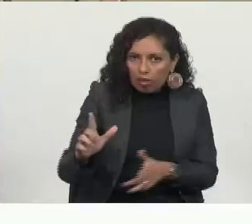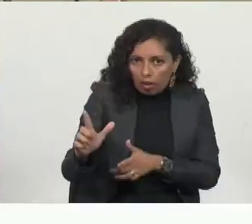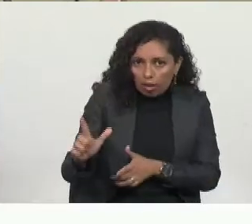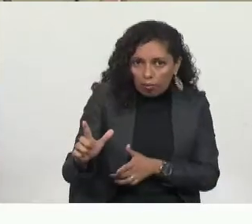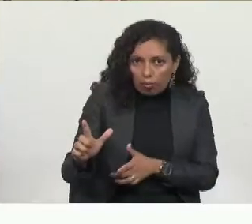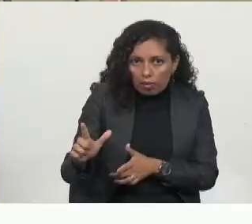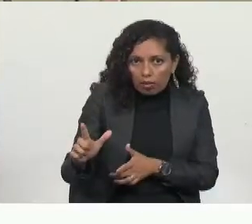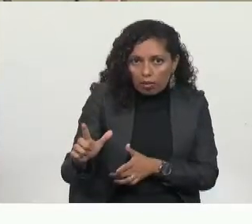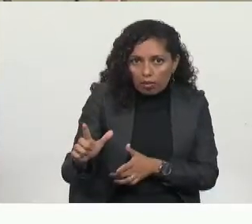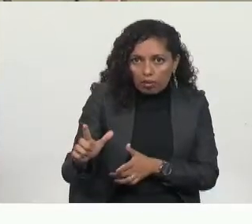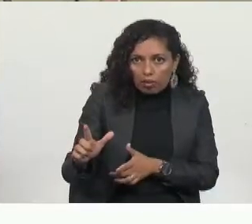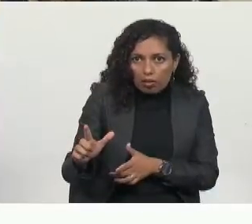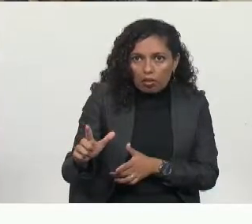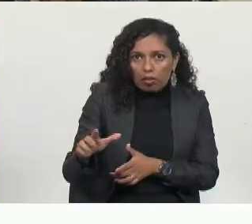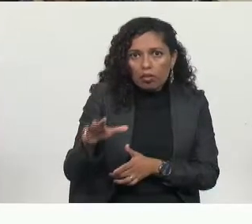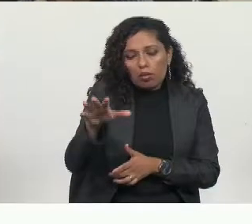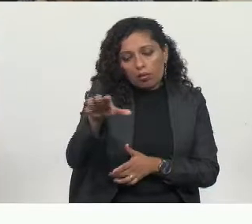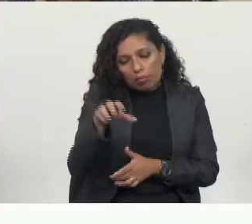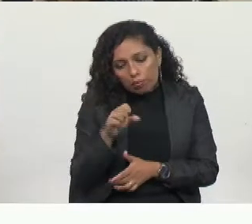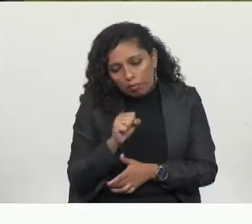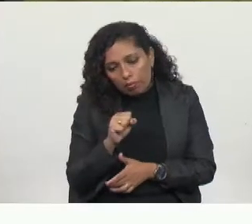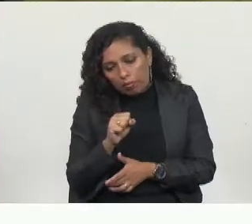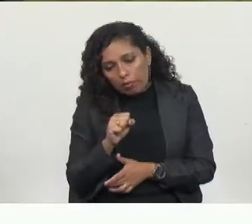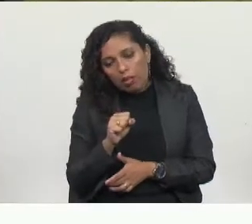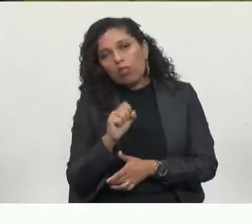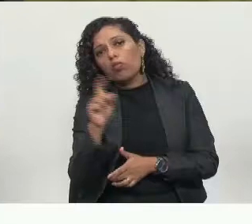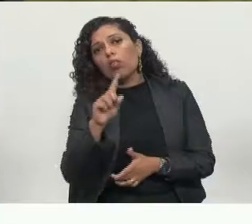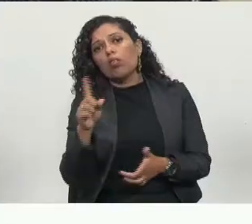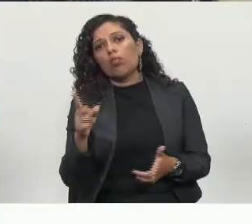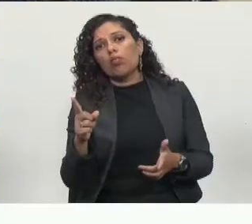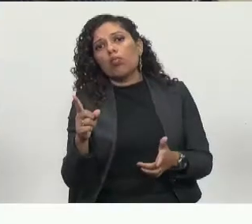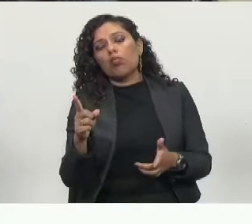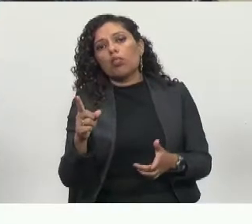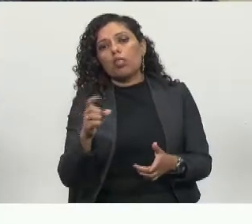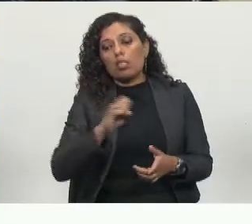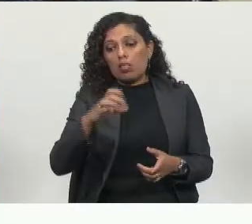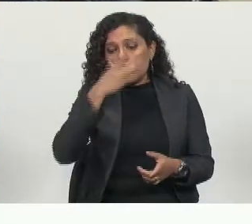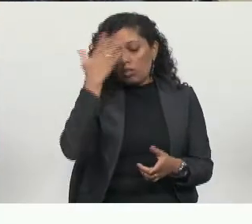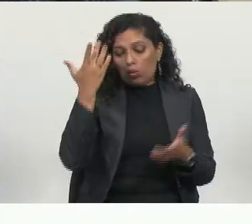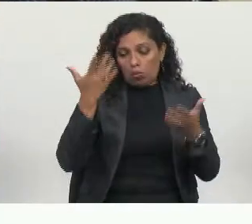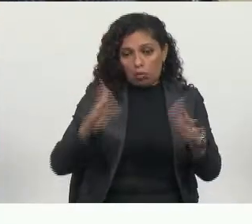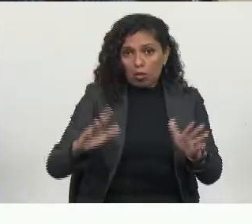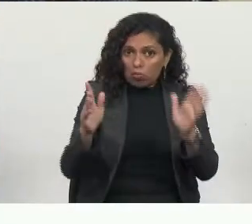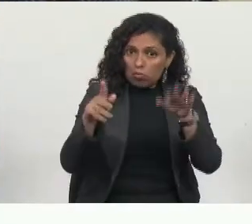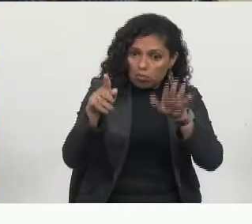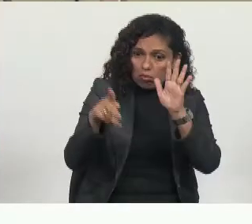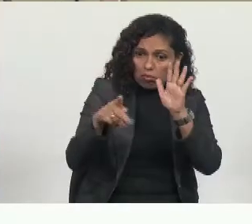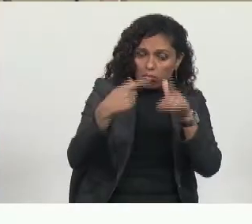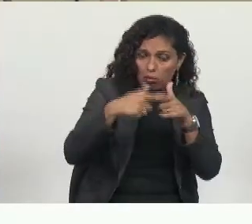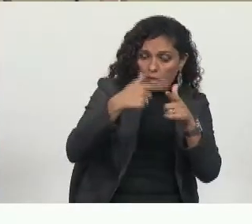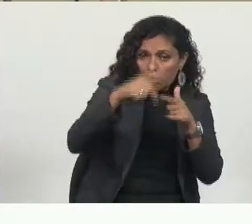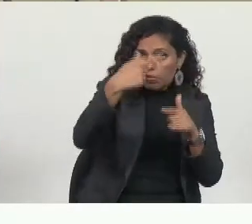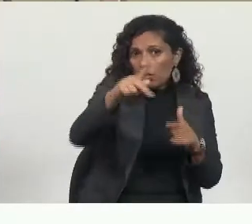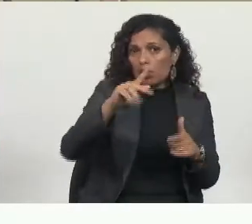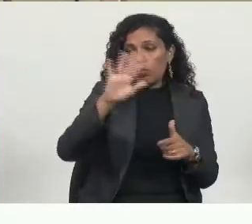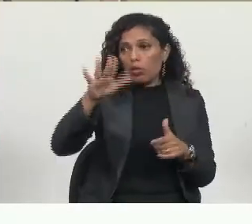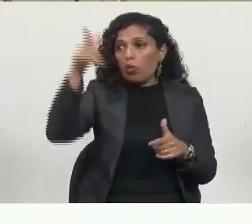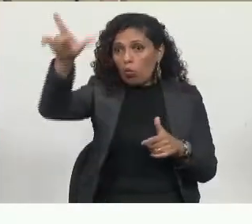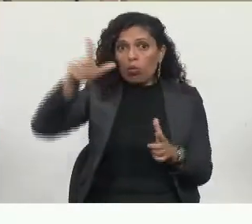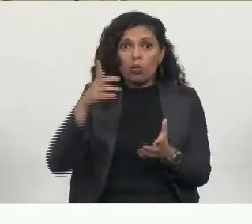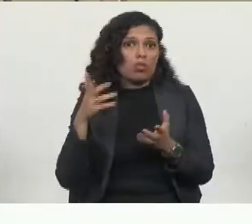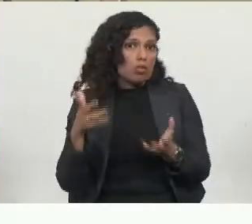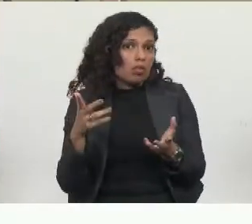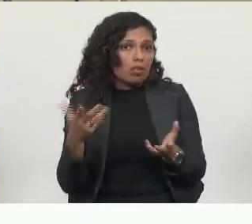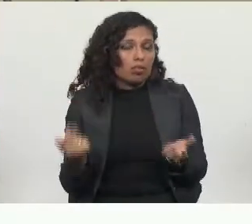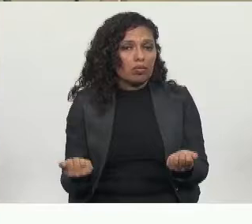Não requeira. Mas a pessoa, além de não querer andar armado, quer desarmar os outros. Né? Desarmar os outros. Então nós temos esses problemas